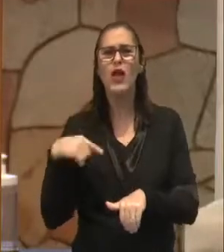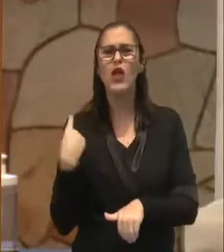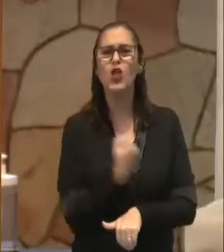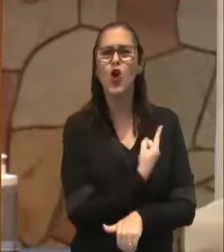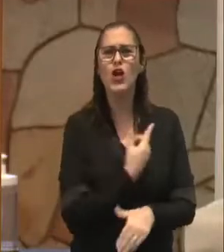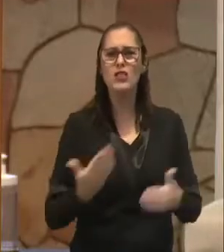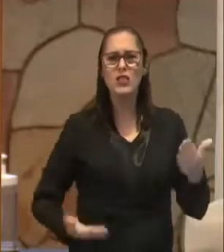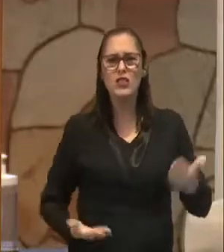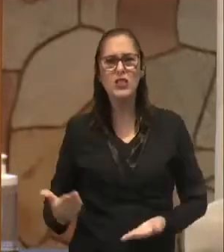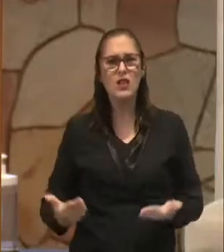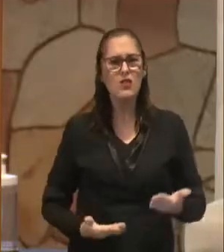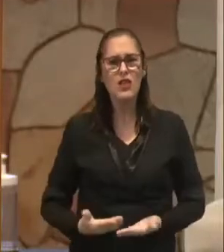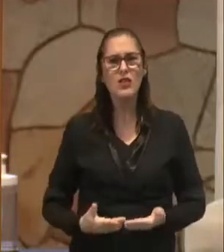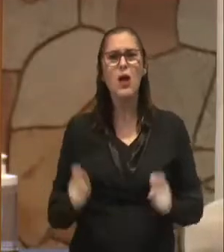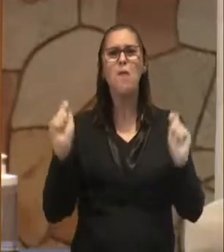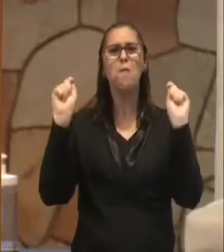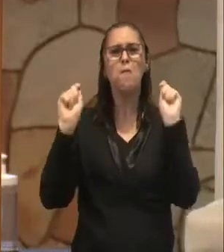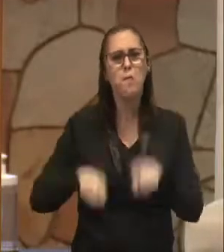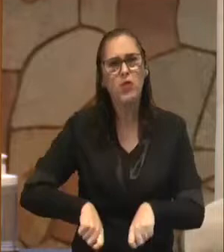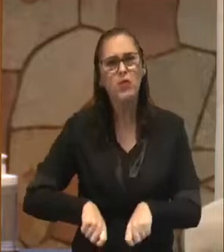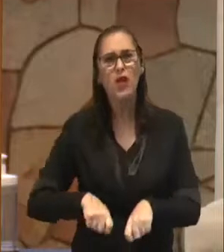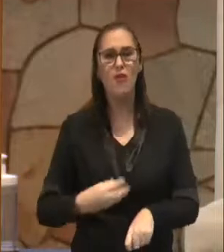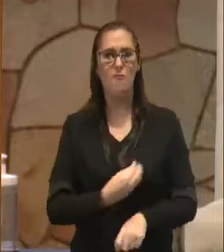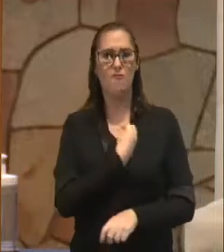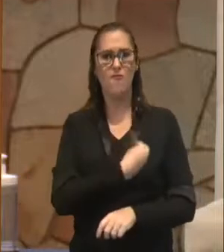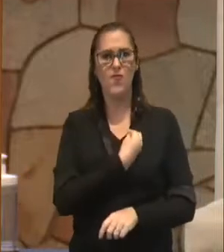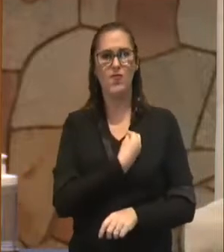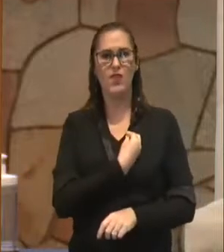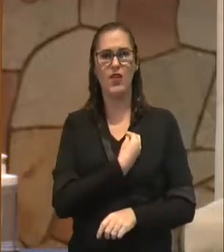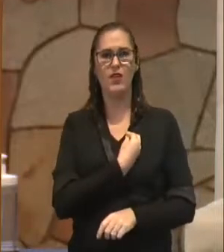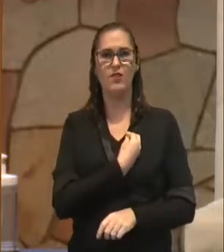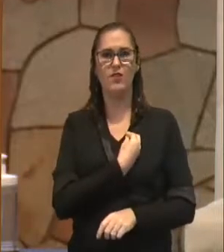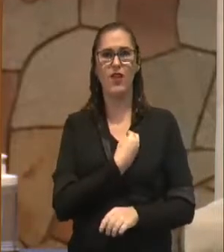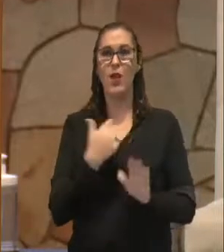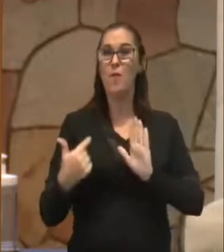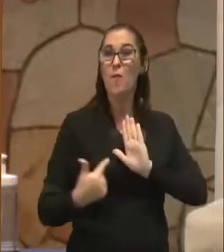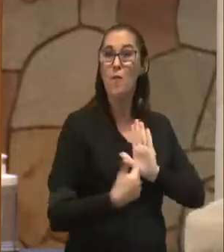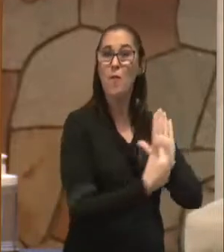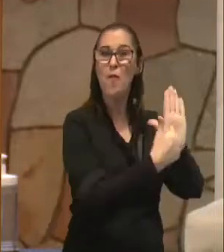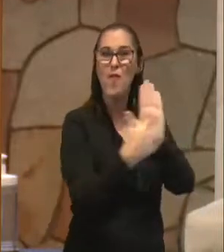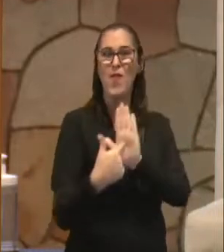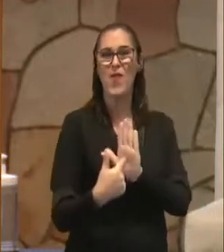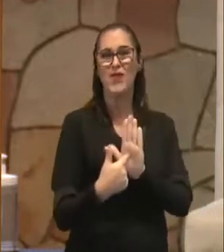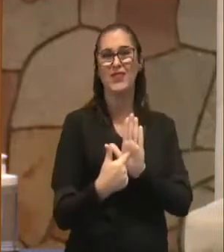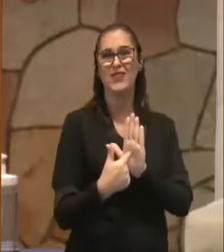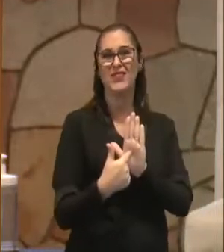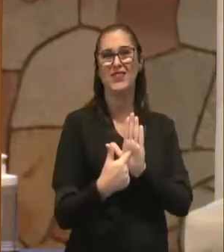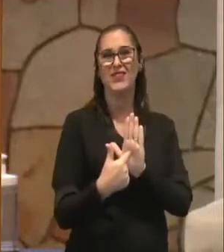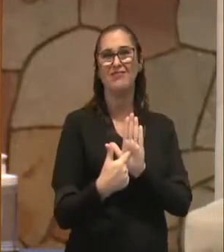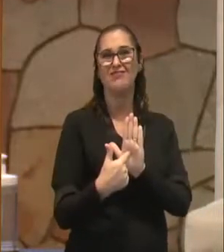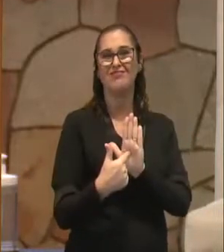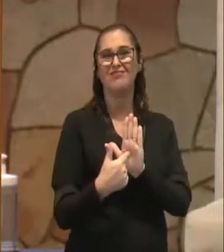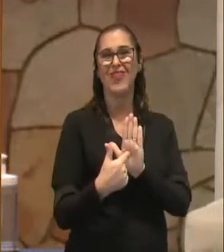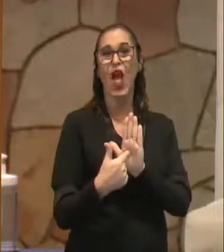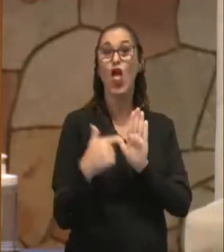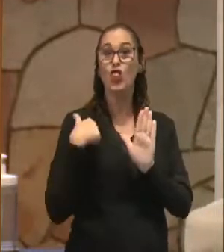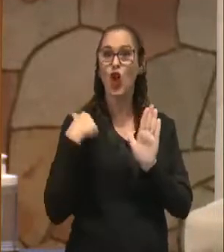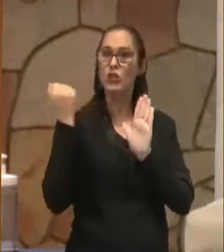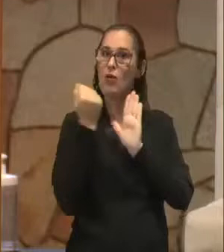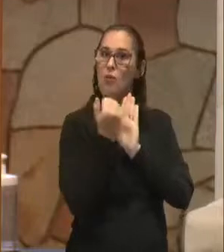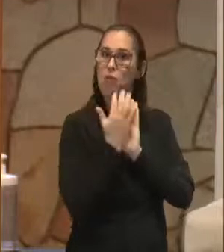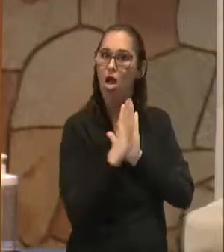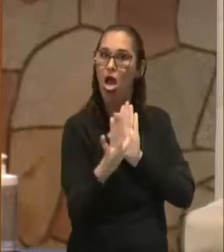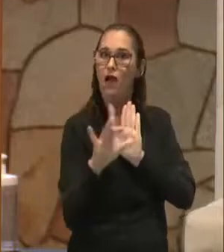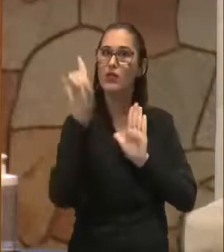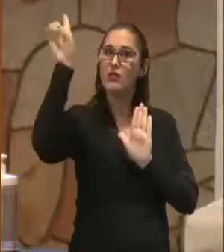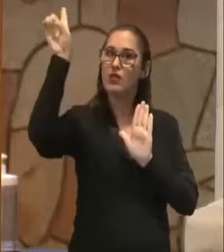servi-lo, para que pudéssemos viver uma vida que reflita, que seja um reflexo do Deus vivo,